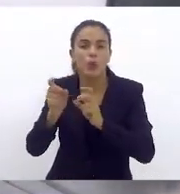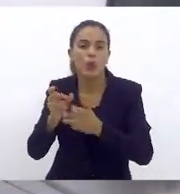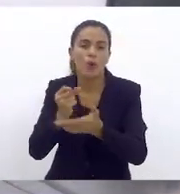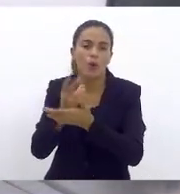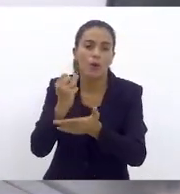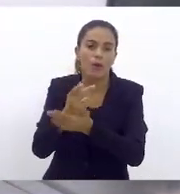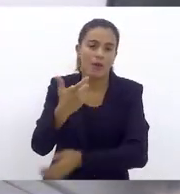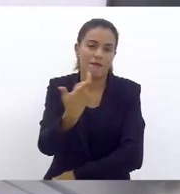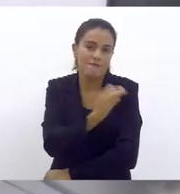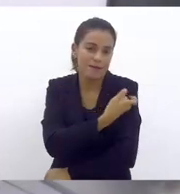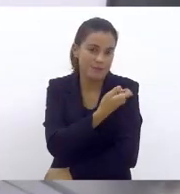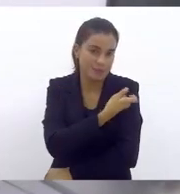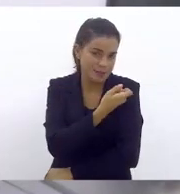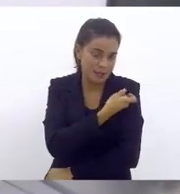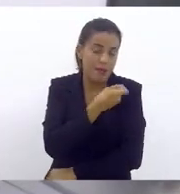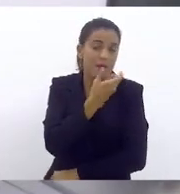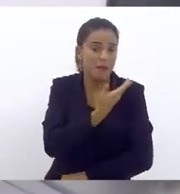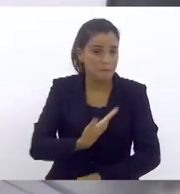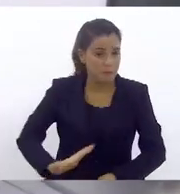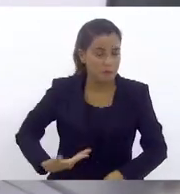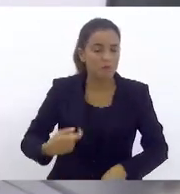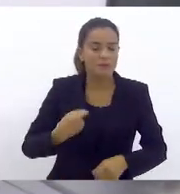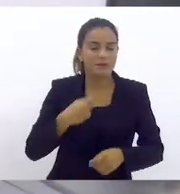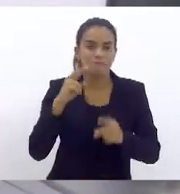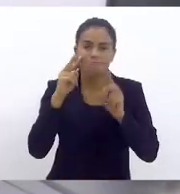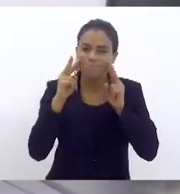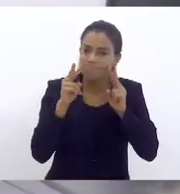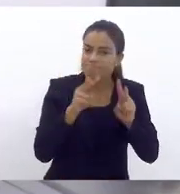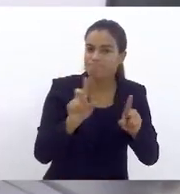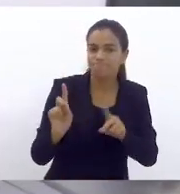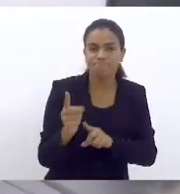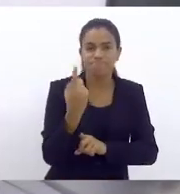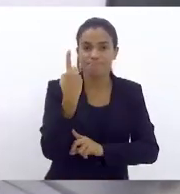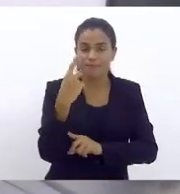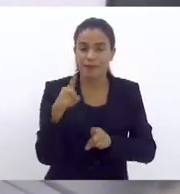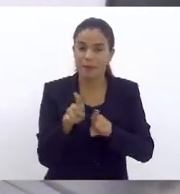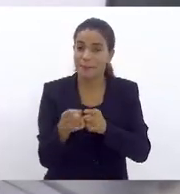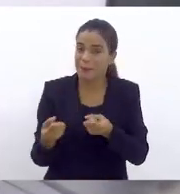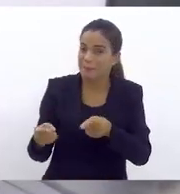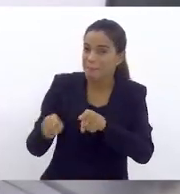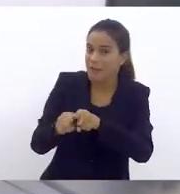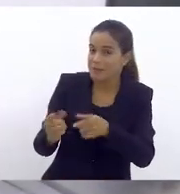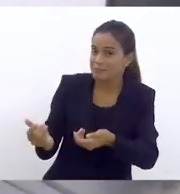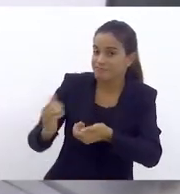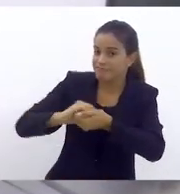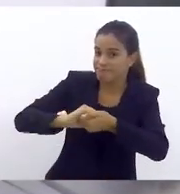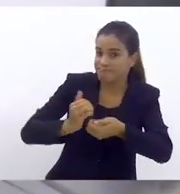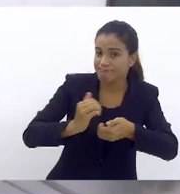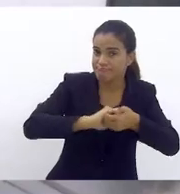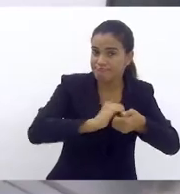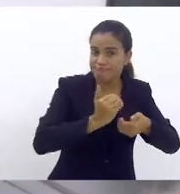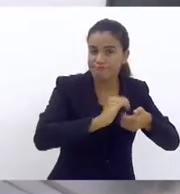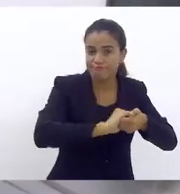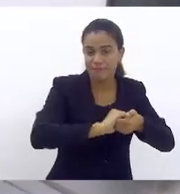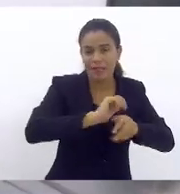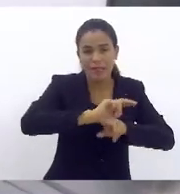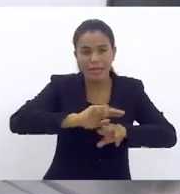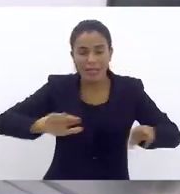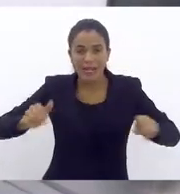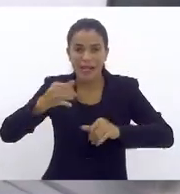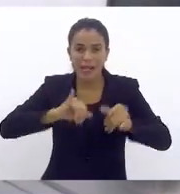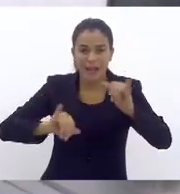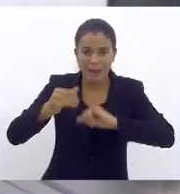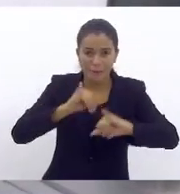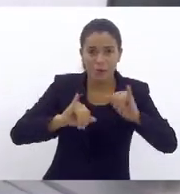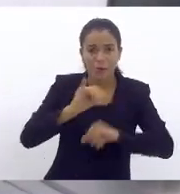Então essa questão do poder de compra tem que ser tratado de maneira singular parcerias entre de diversos desenhos entre Laboratórios públicos